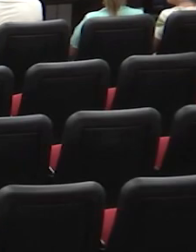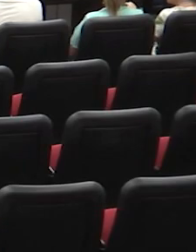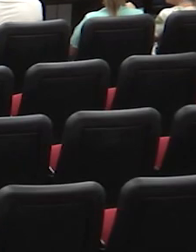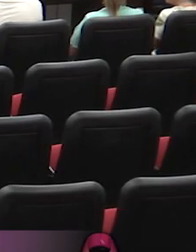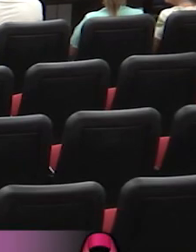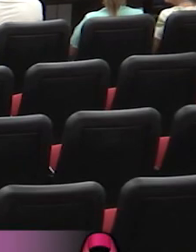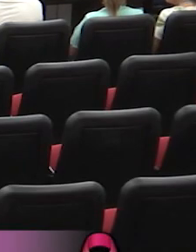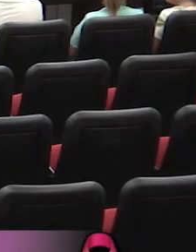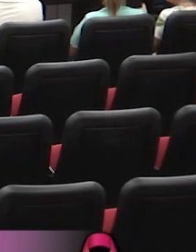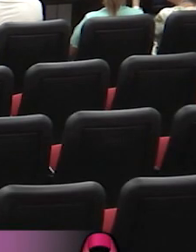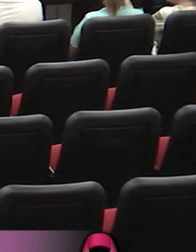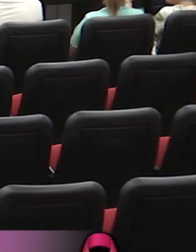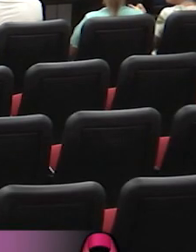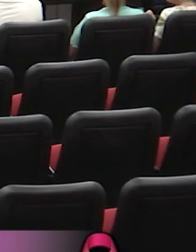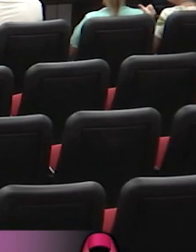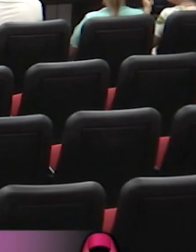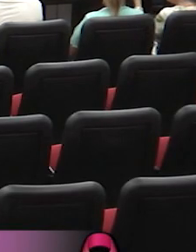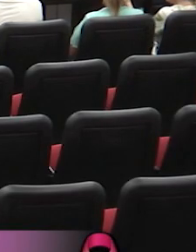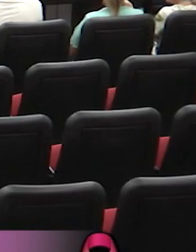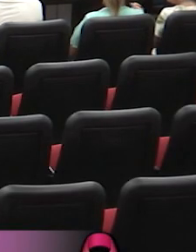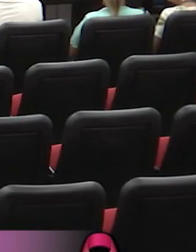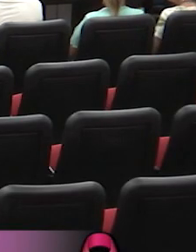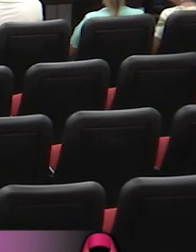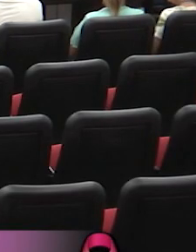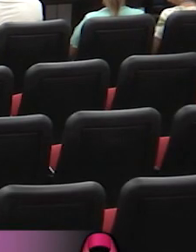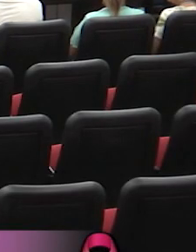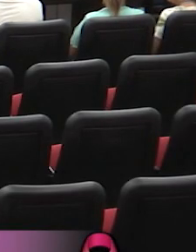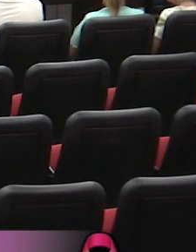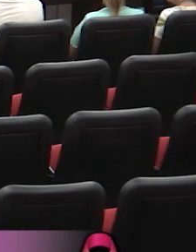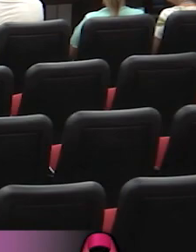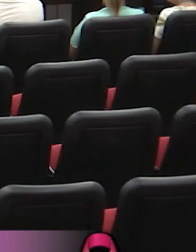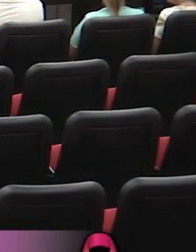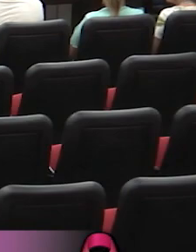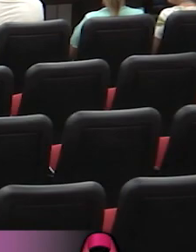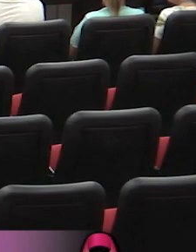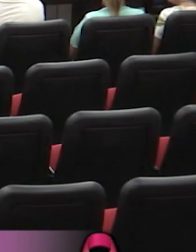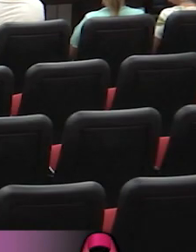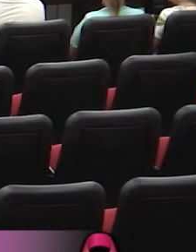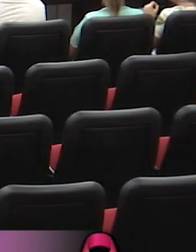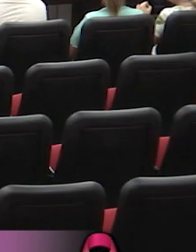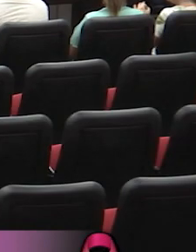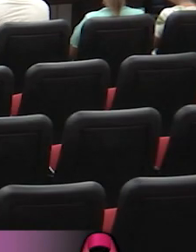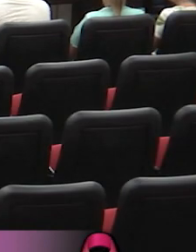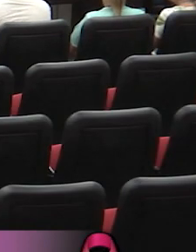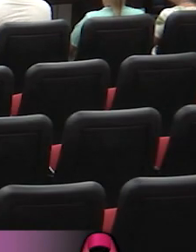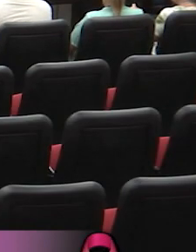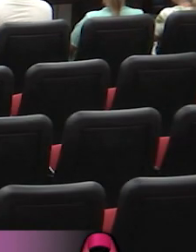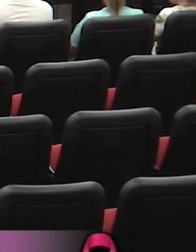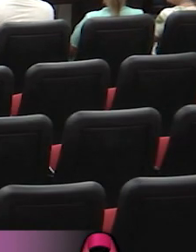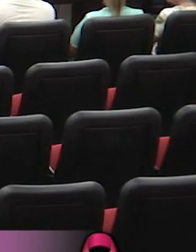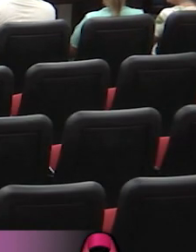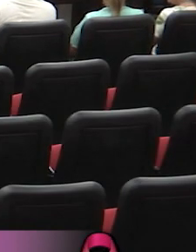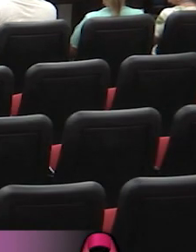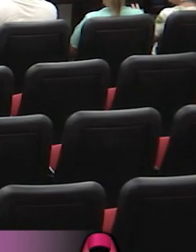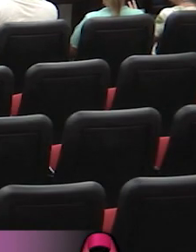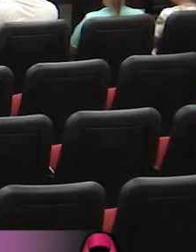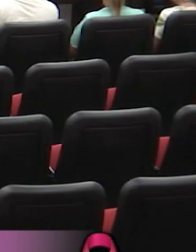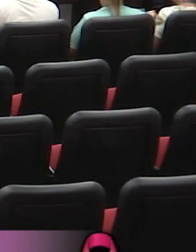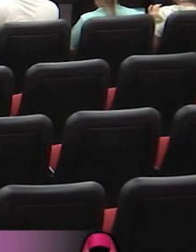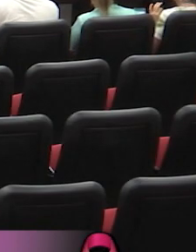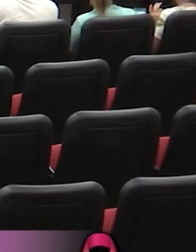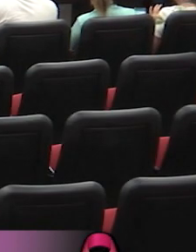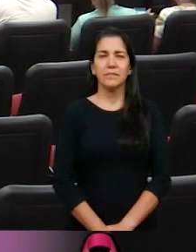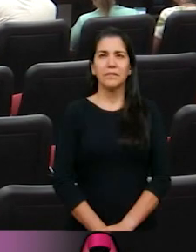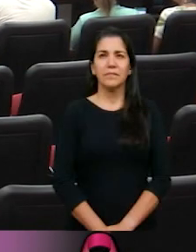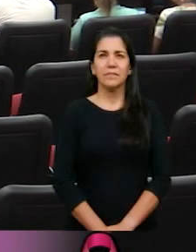Colocamos em votação, de acordo com os artigos 147, inciso 1 e 167, parágrafo 3º do